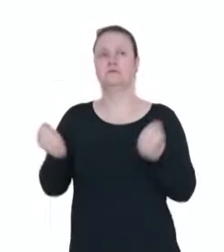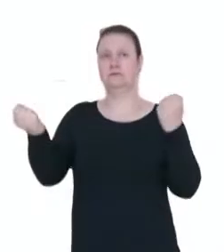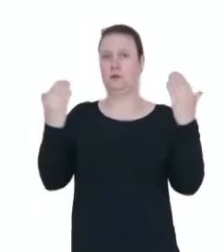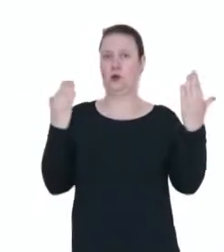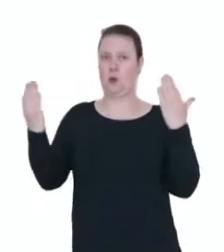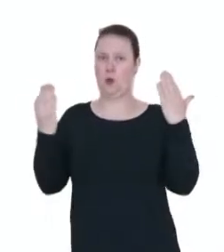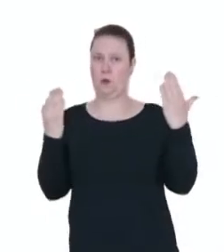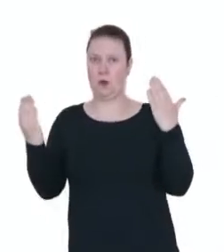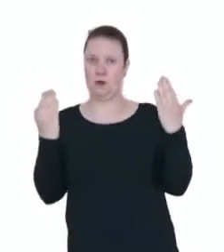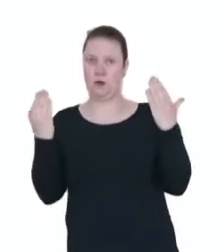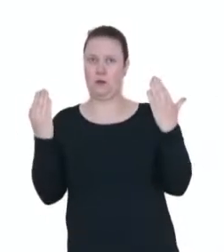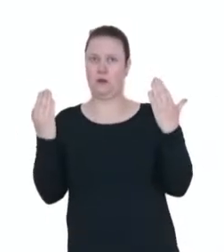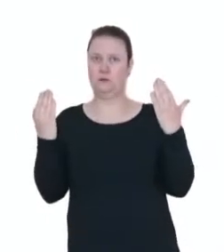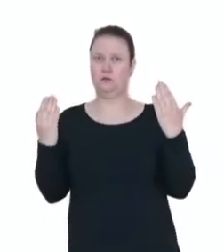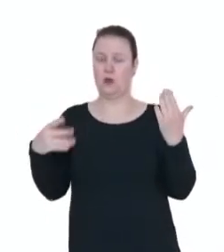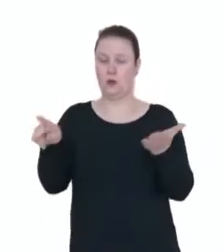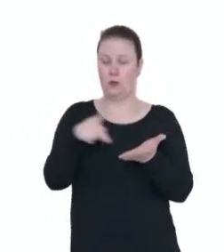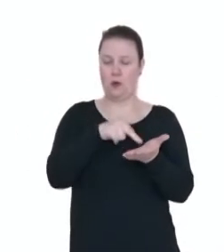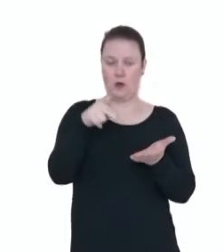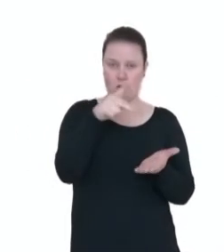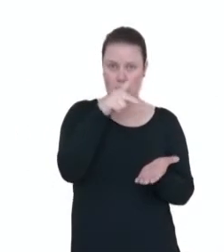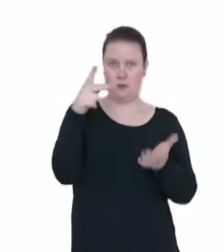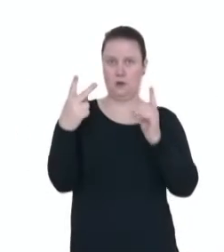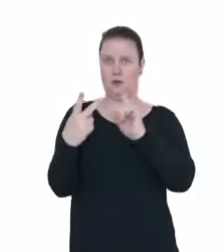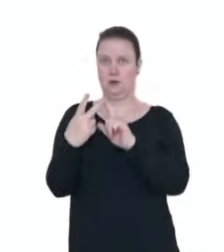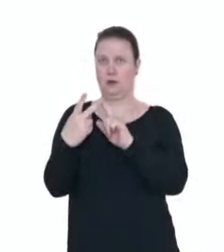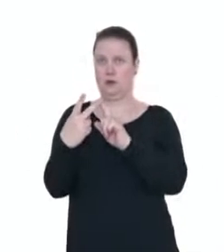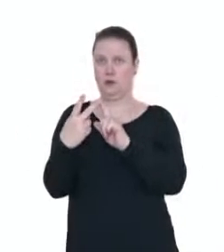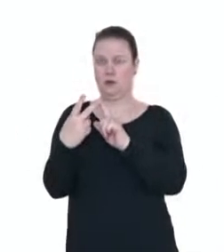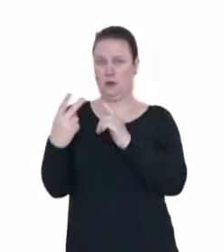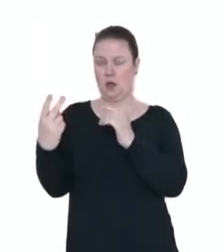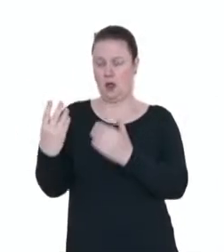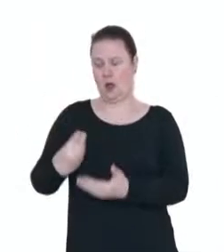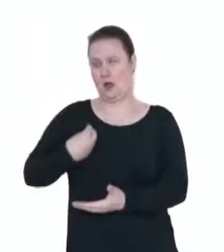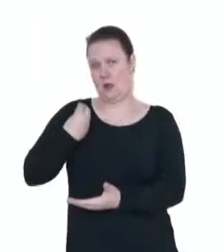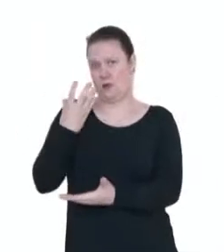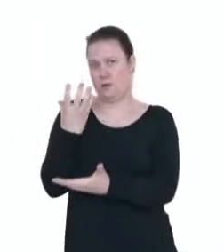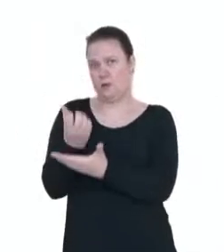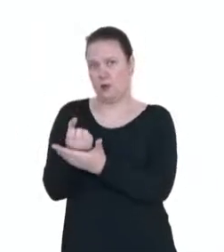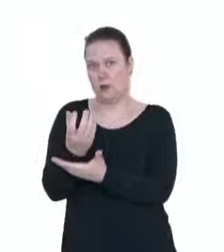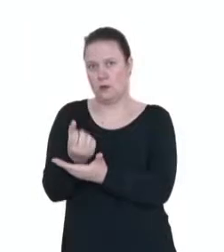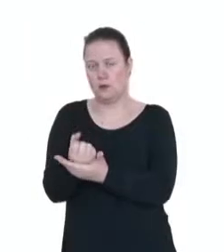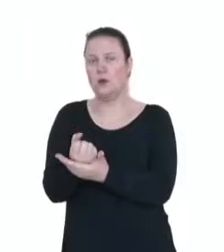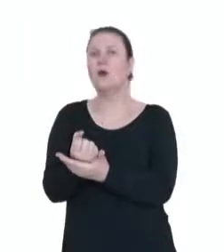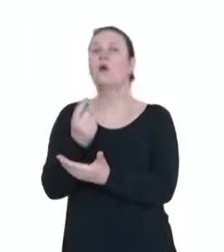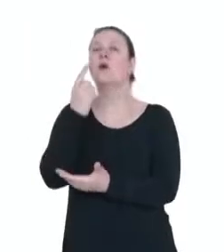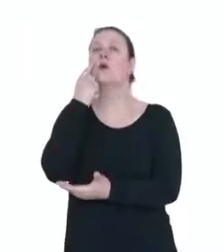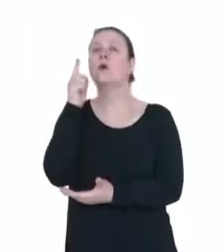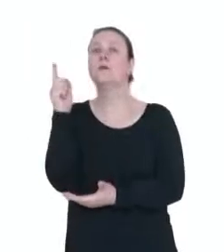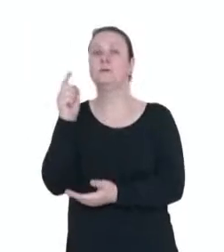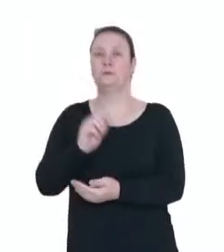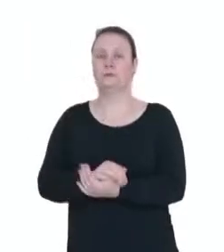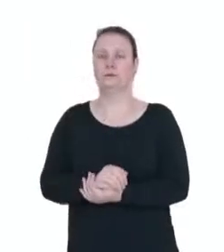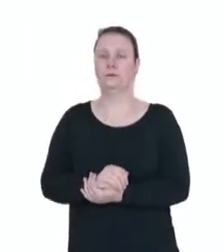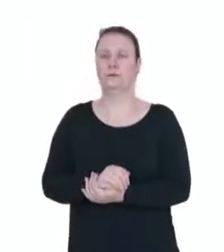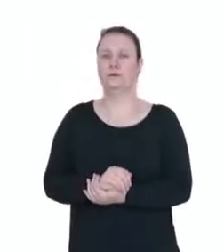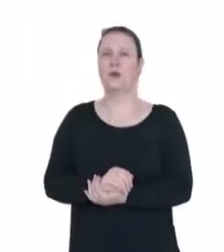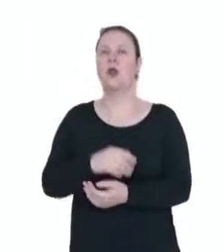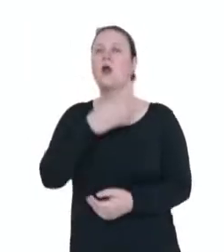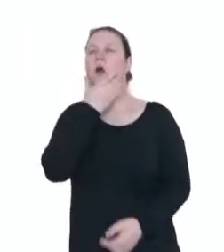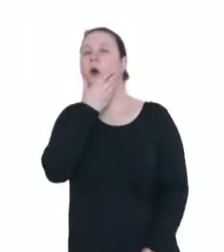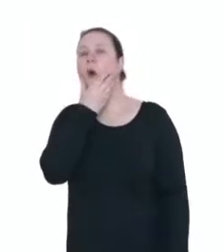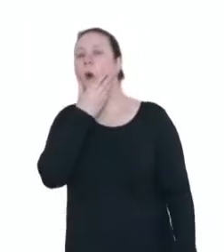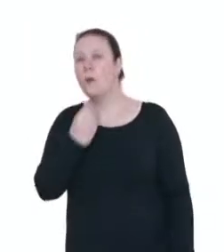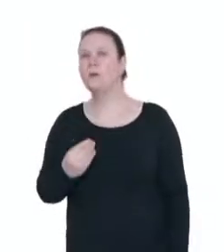comparando o fragmento do poema com a biografia, o que nós temos? Na biografia diz... Manuel Venceslau